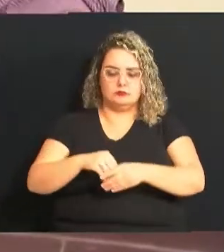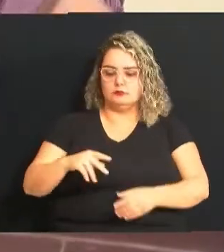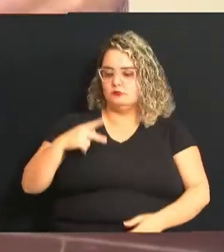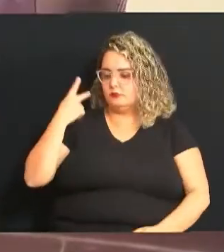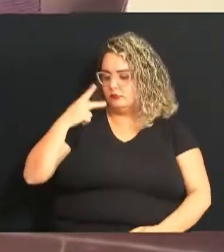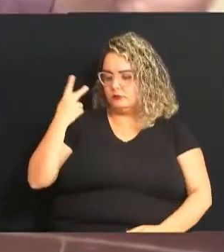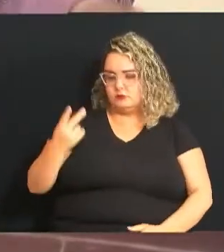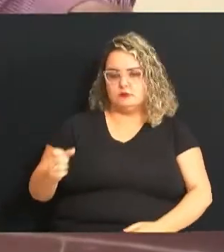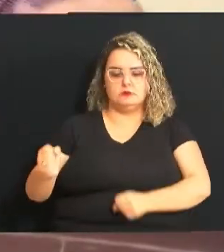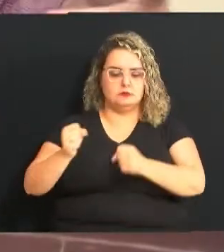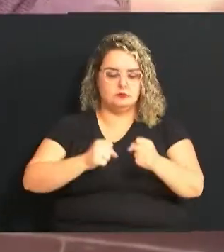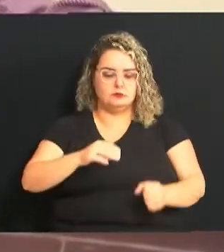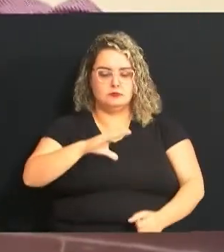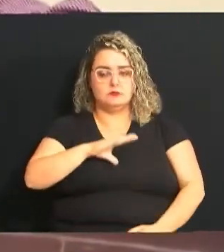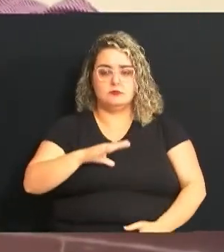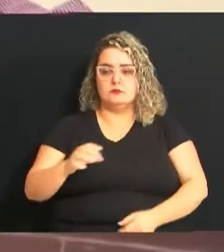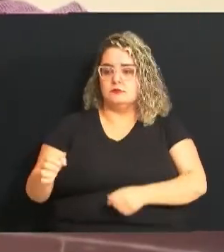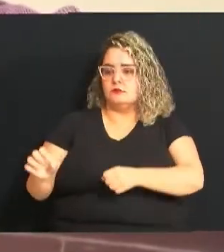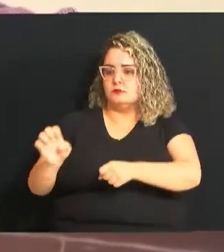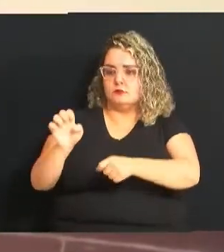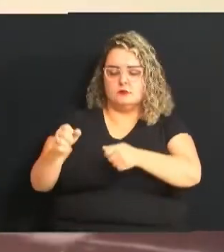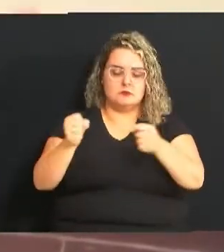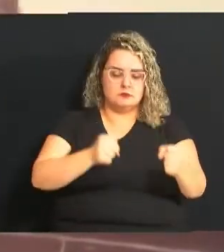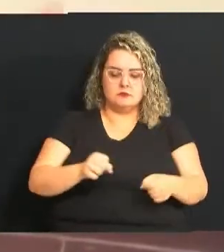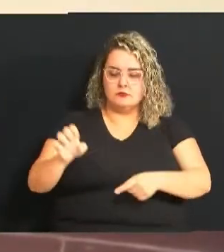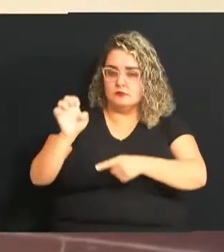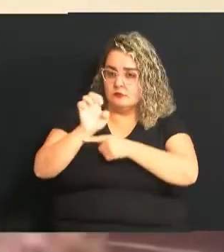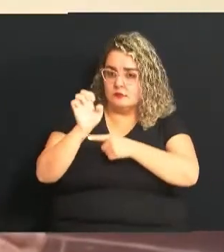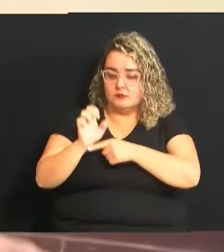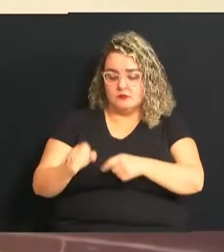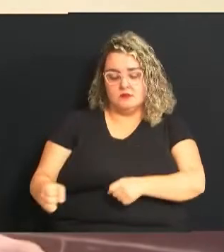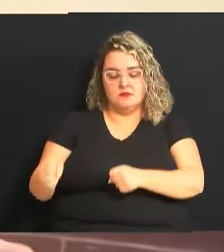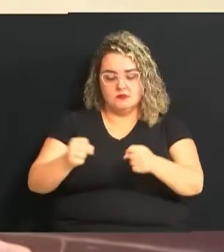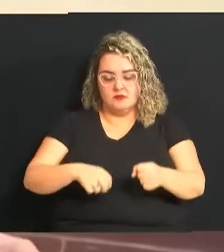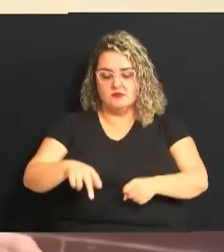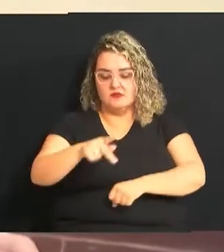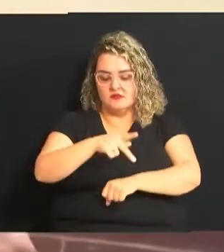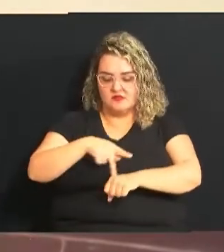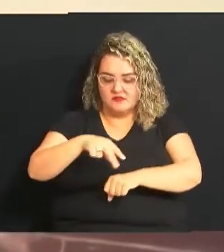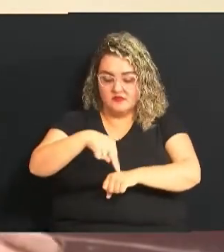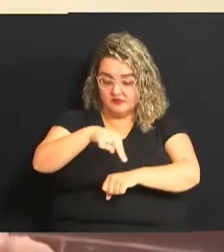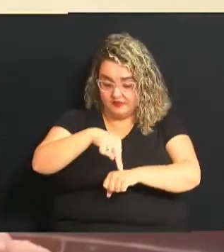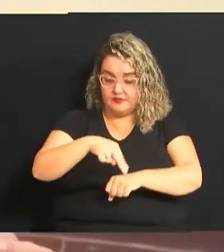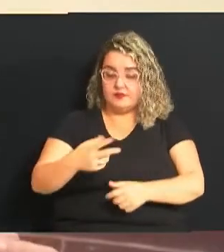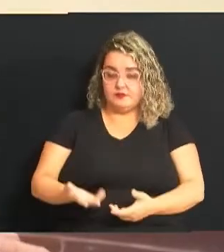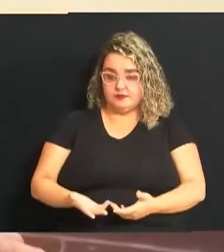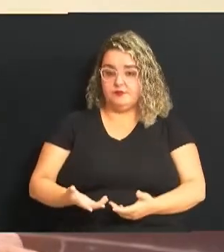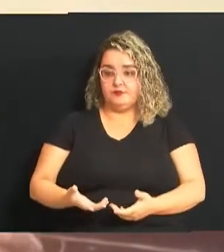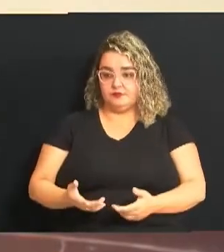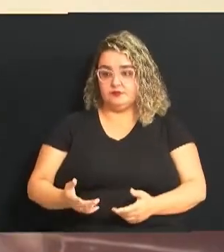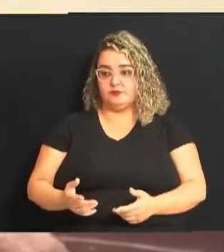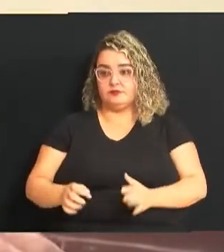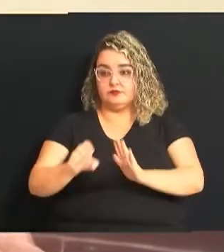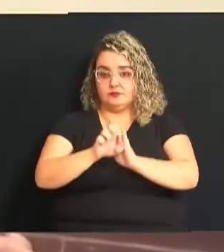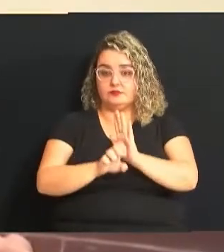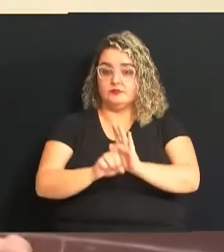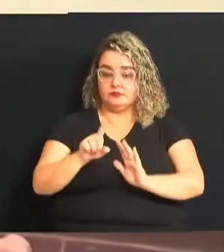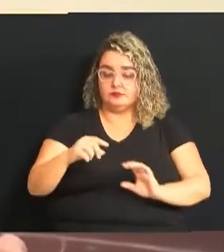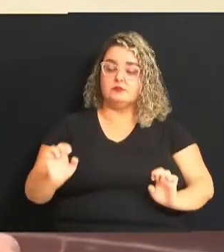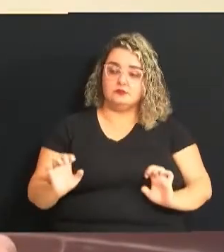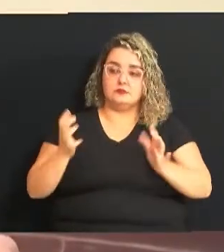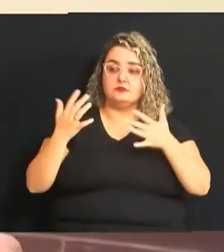poderes municipais, estaduais, nacionais. Então, o Estatuto foi uma conquista importante que deve ser celebrada.